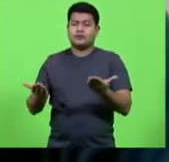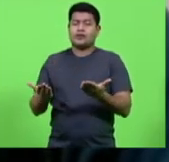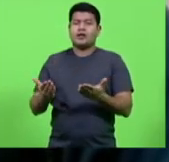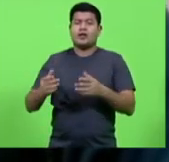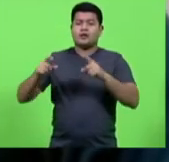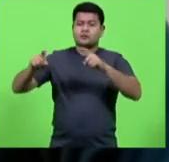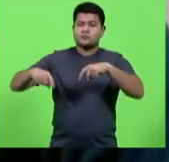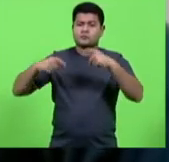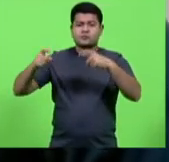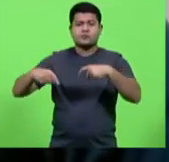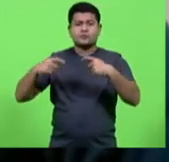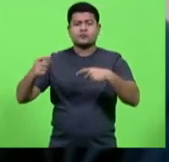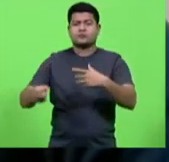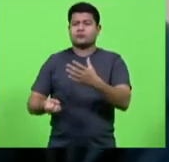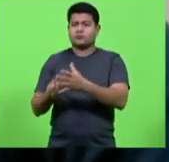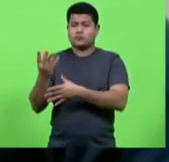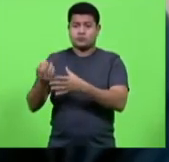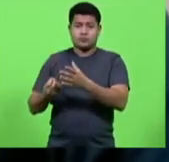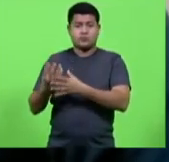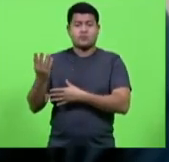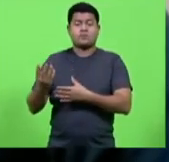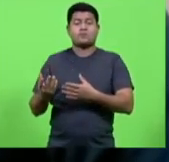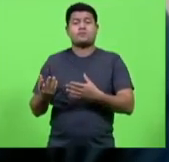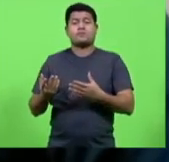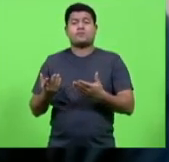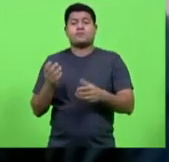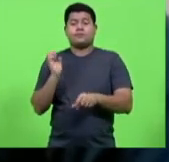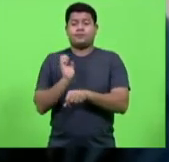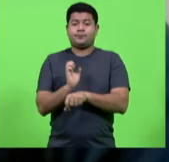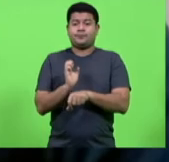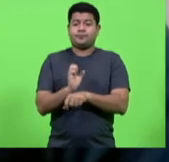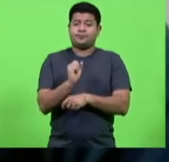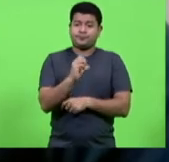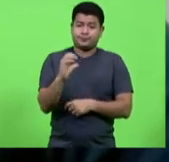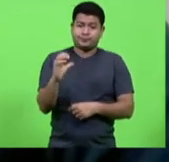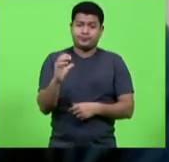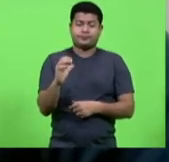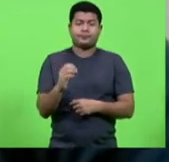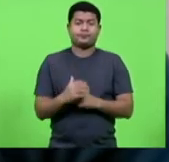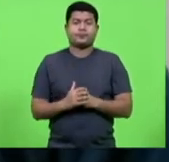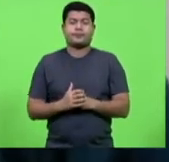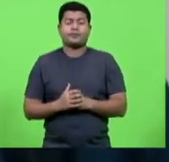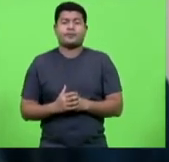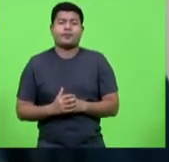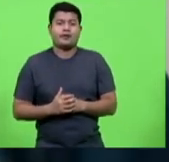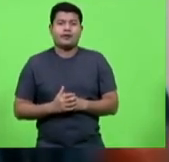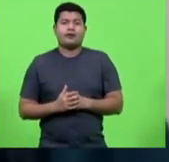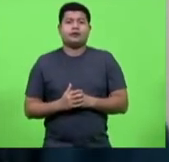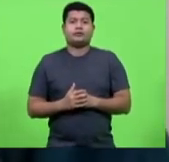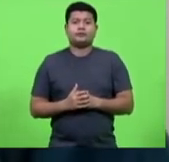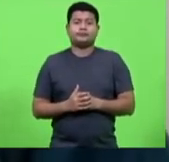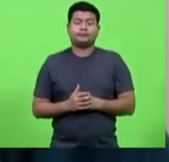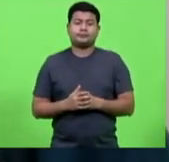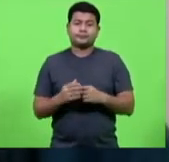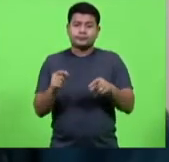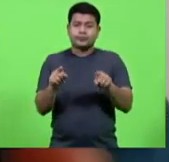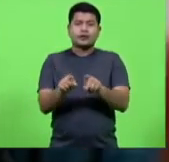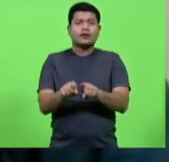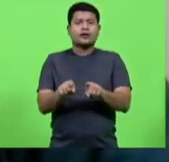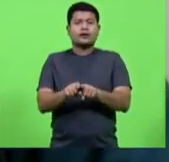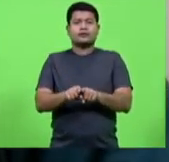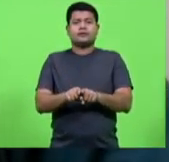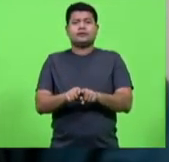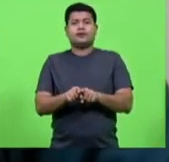agricultores, agricultoras do nosso estado de Santa Catarina. E também, além